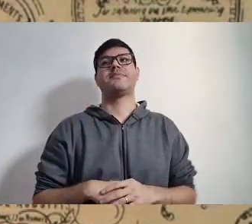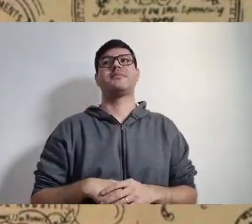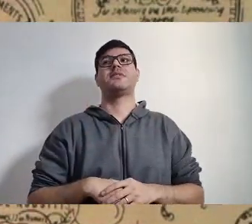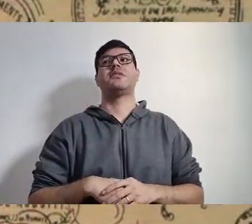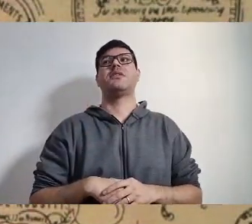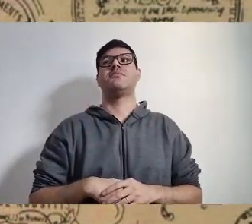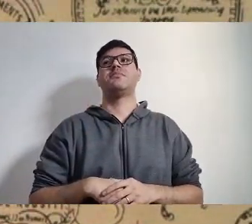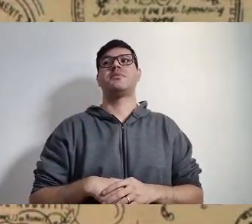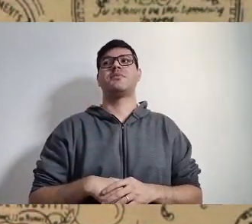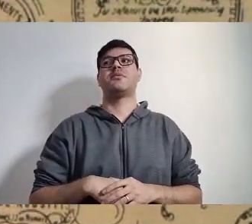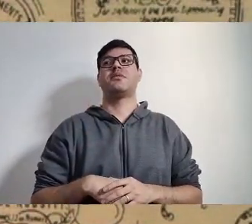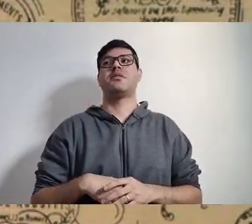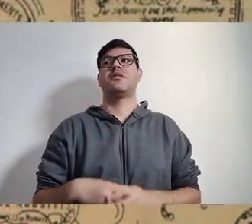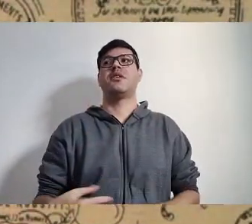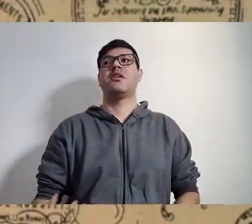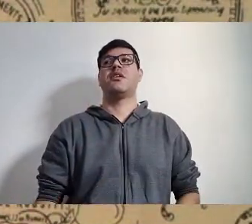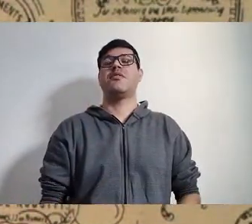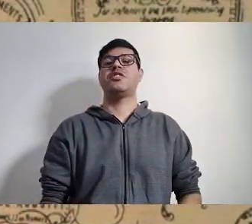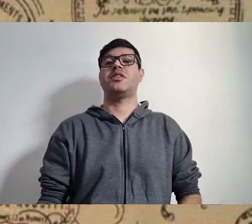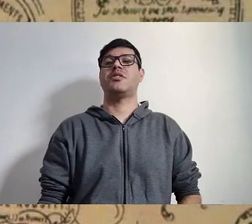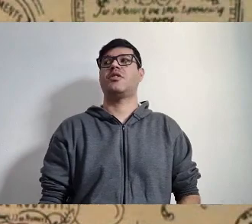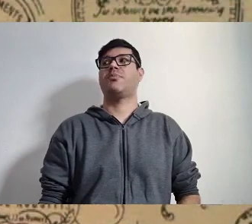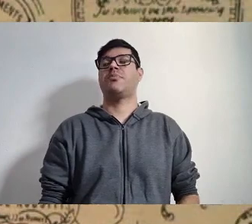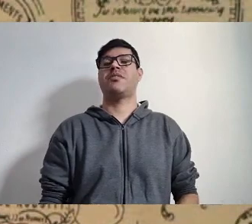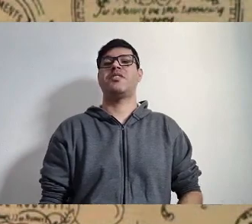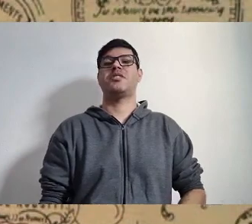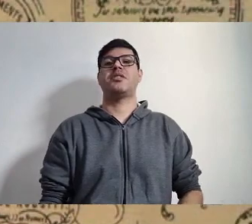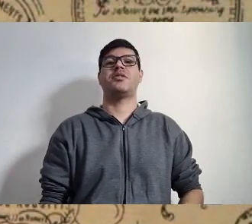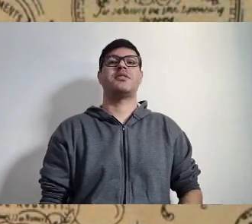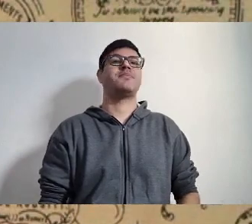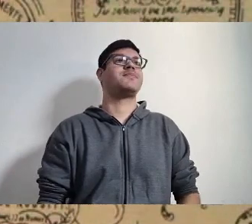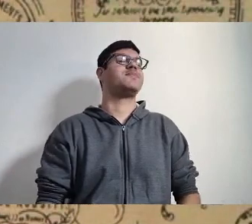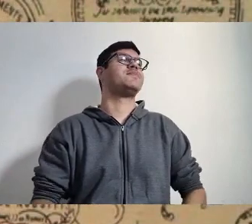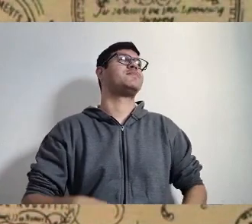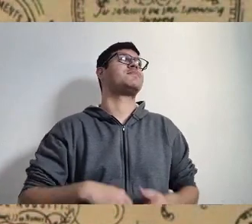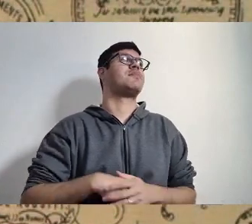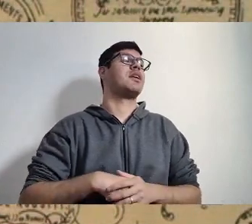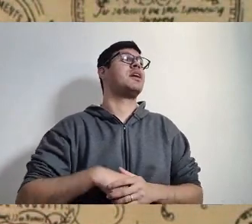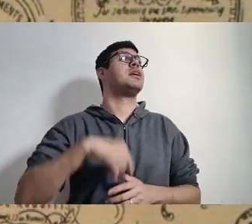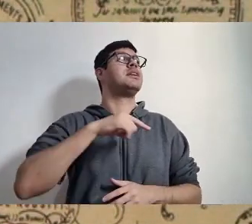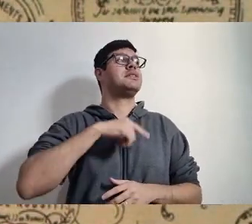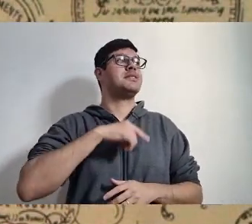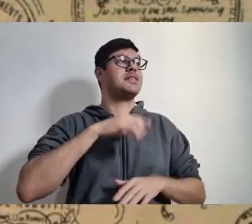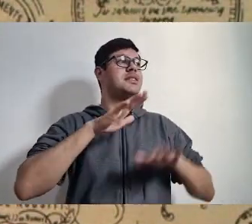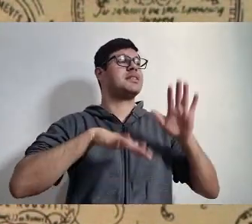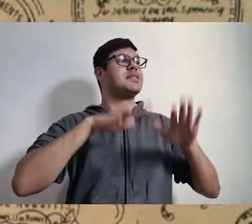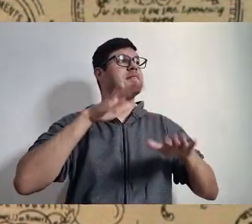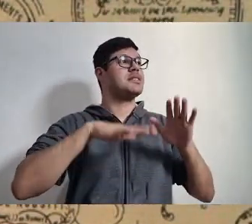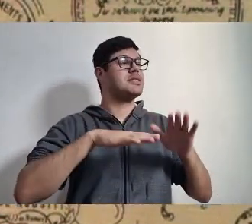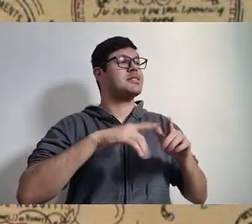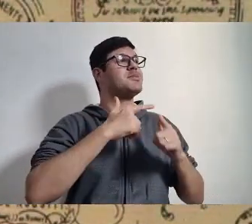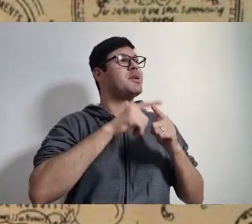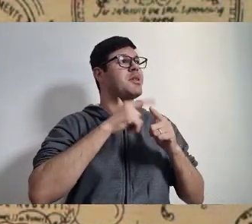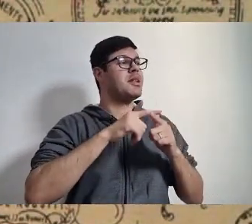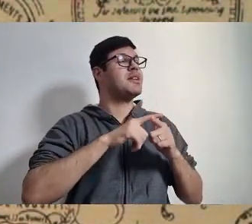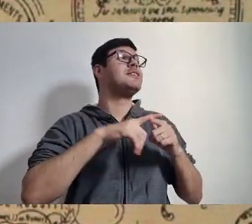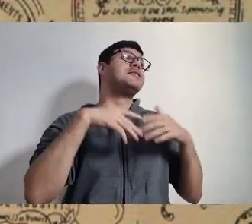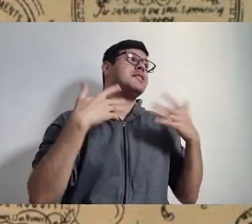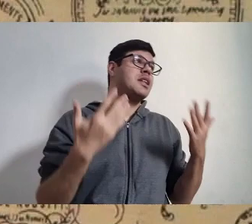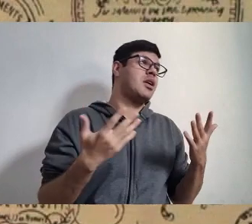você precisa comprar uma peça, às vezes, muito original ou similar, alguma coisa assim, você ainda consegue ir